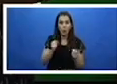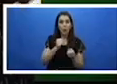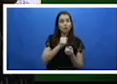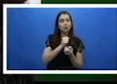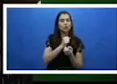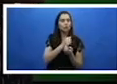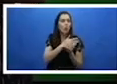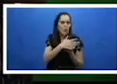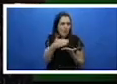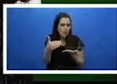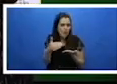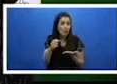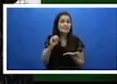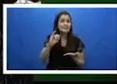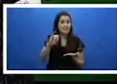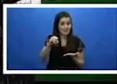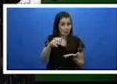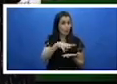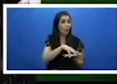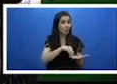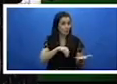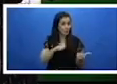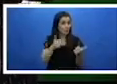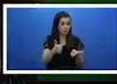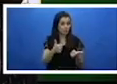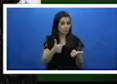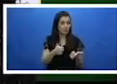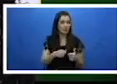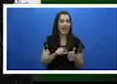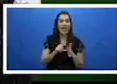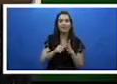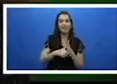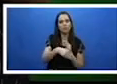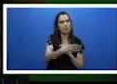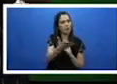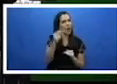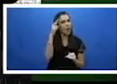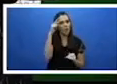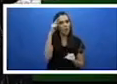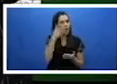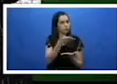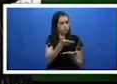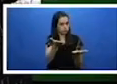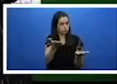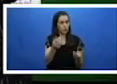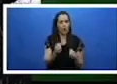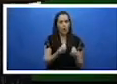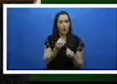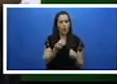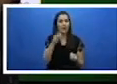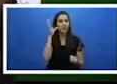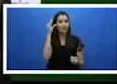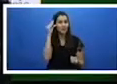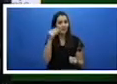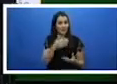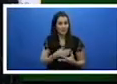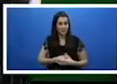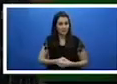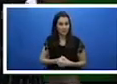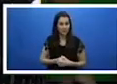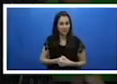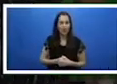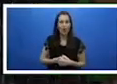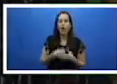começo? Sim, o começo você pode. Aí depois você vai desenvolver utilizando sua criatividade. Como que vai ser